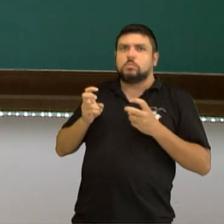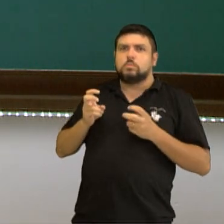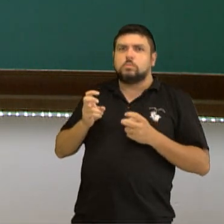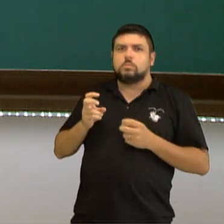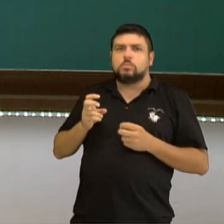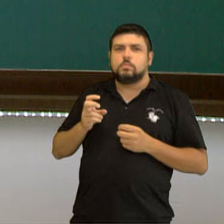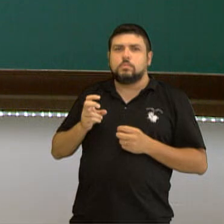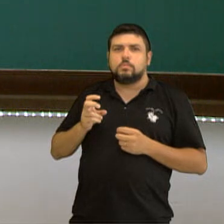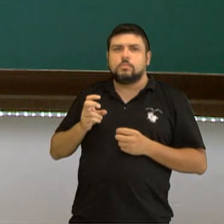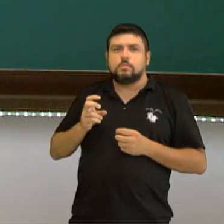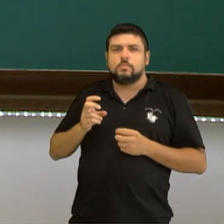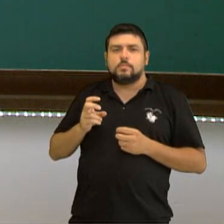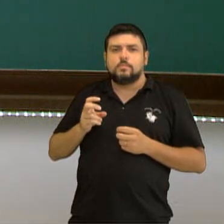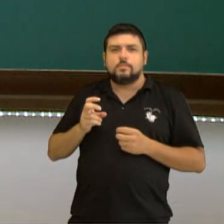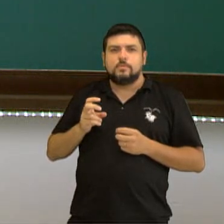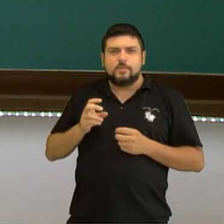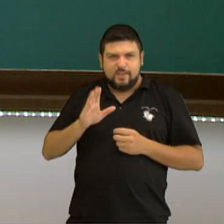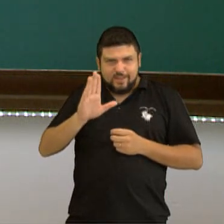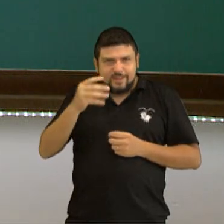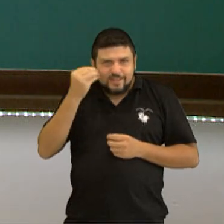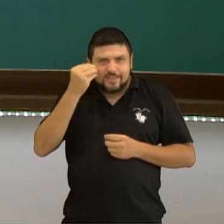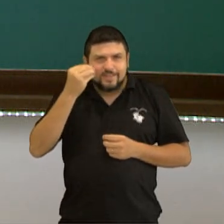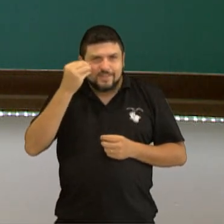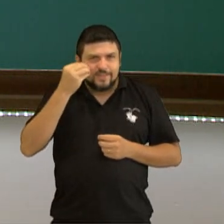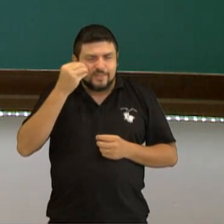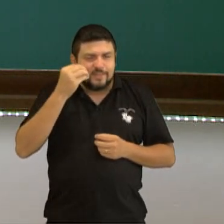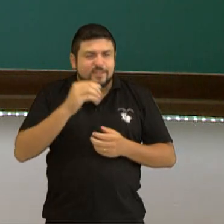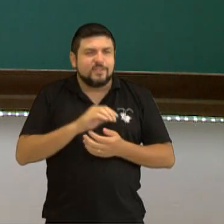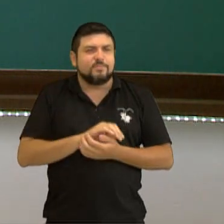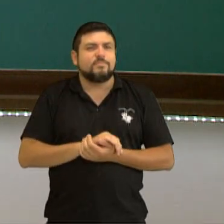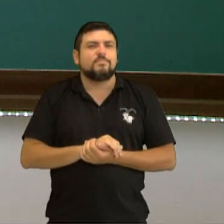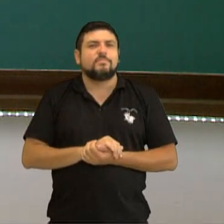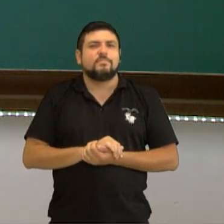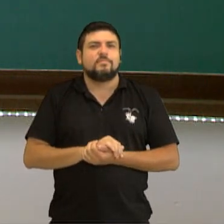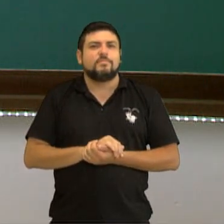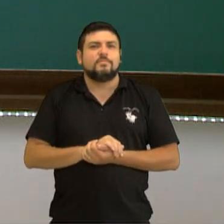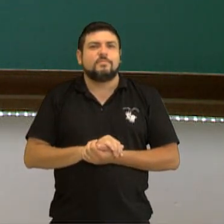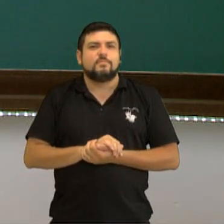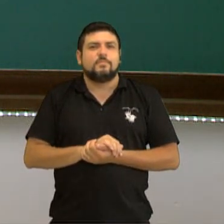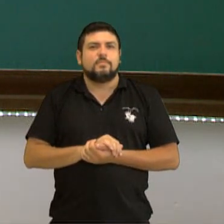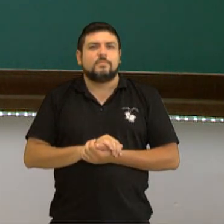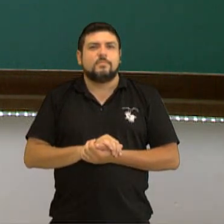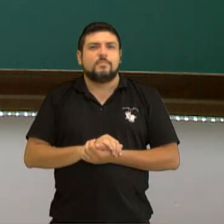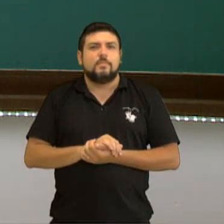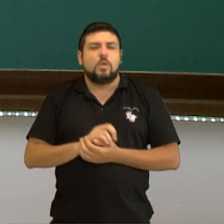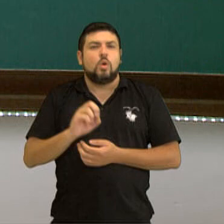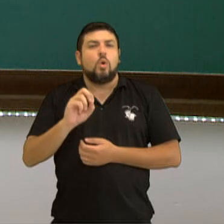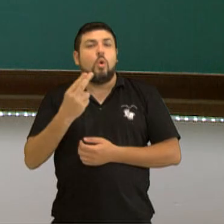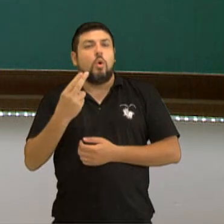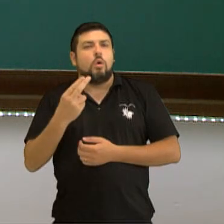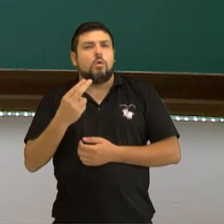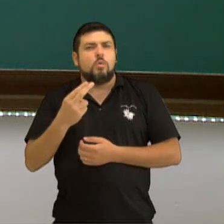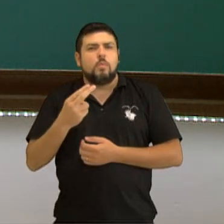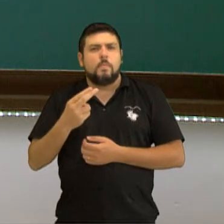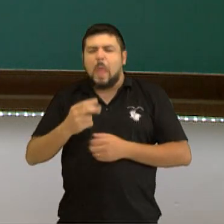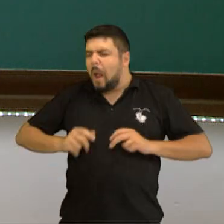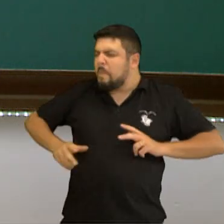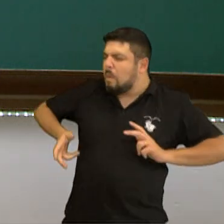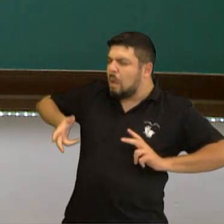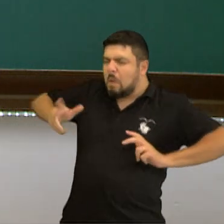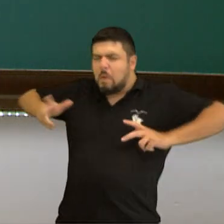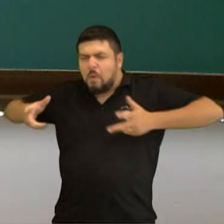Compreenderam aí? Já vivenciaram isso? Ou aquela autoridade policial que está passando e de repente todo mundo,